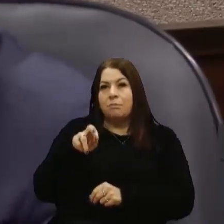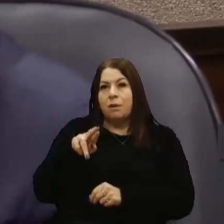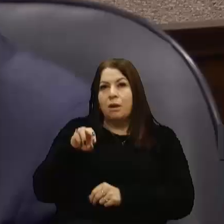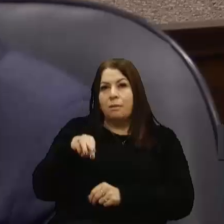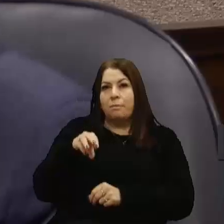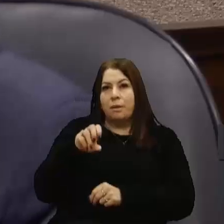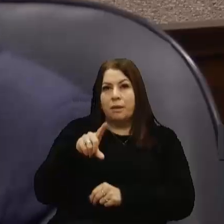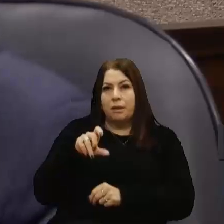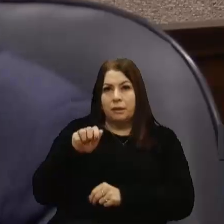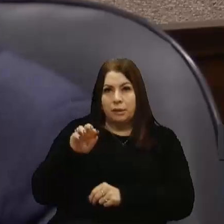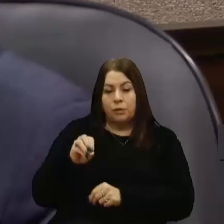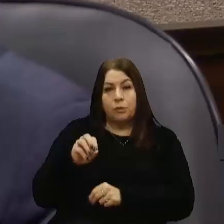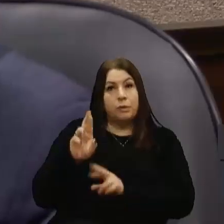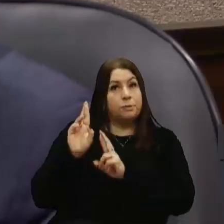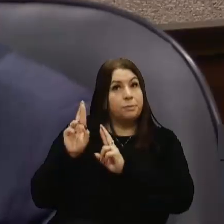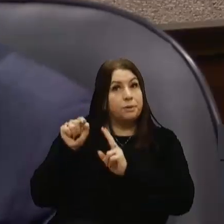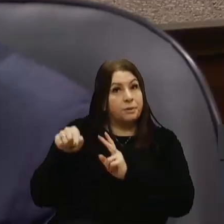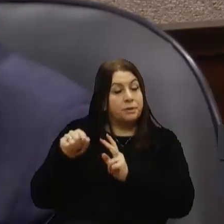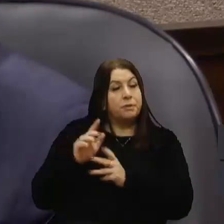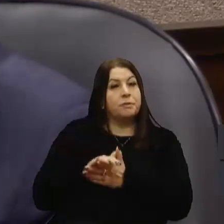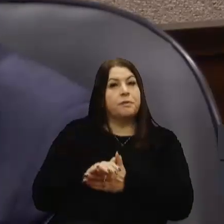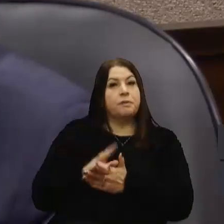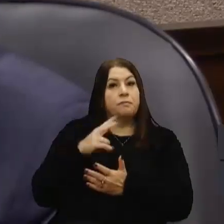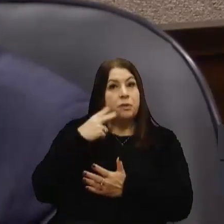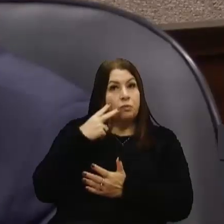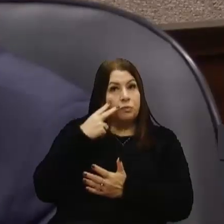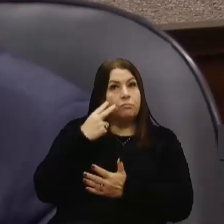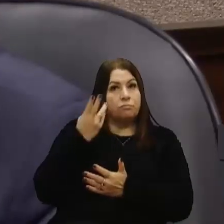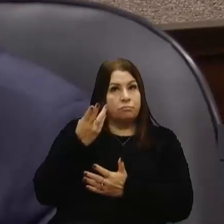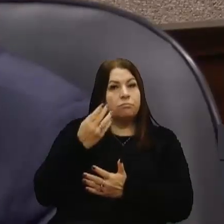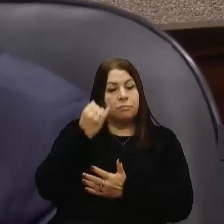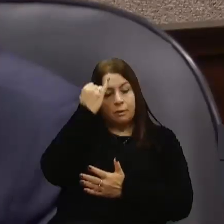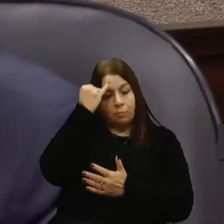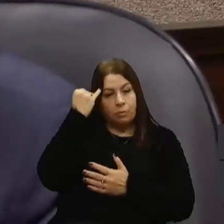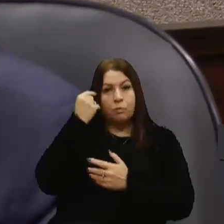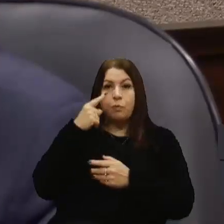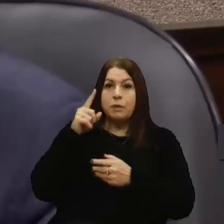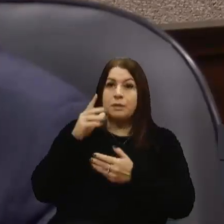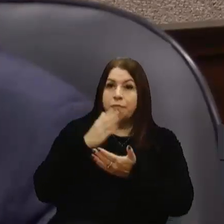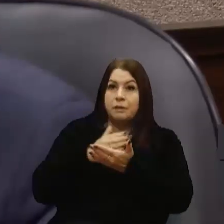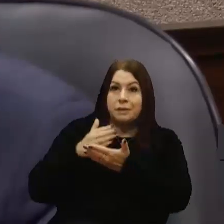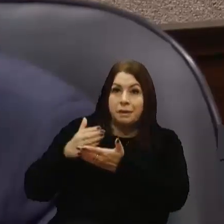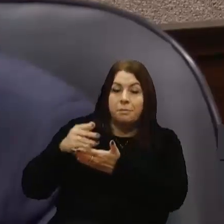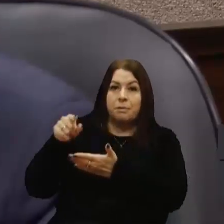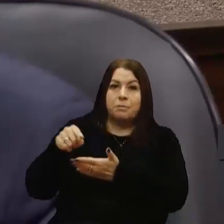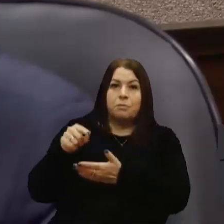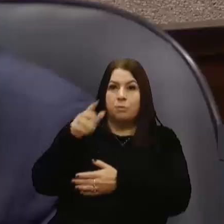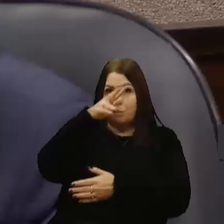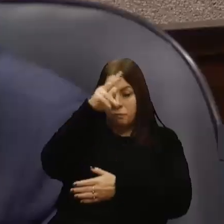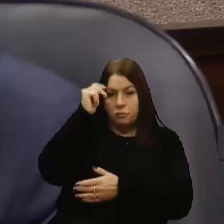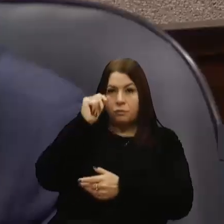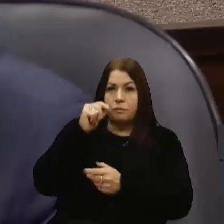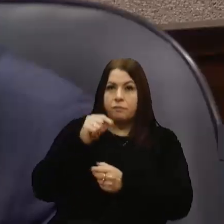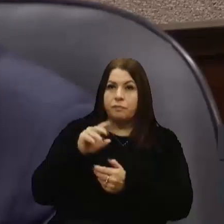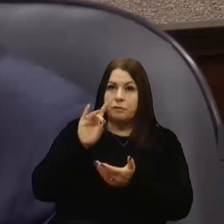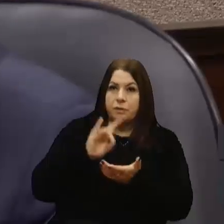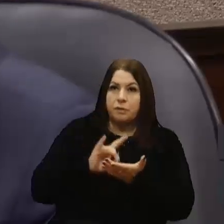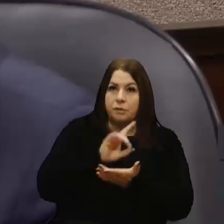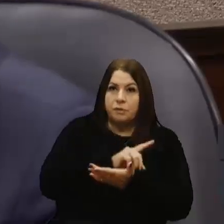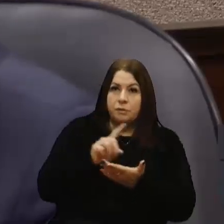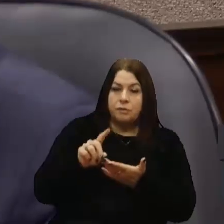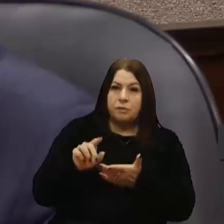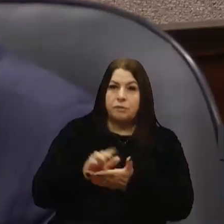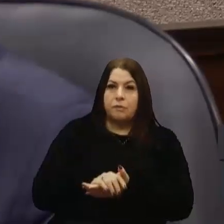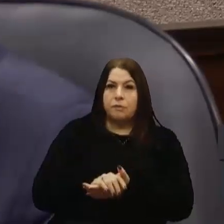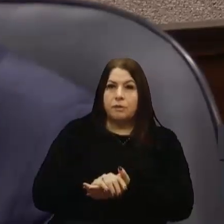E a esperança é isso agora, vereador D'Ambrossi, que com esse financiamento que a Prefeitura vai se concretizar, né, tem que